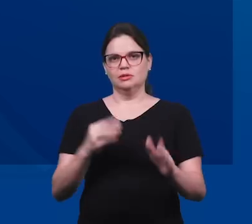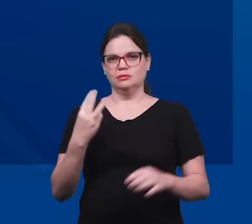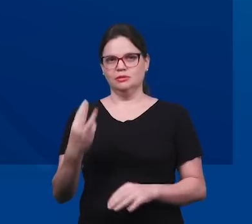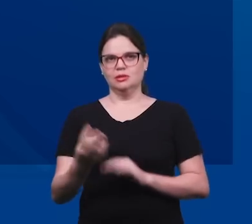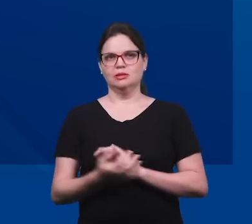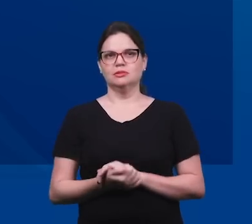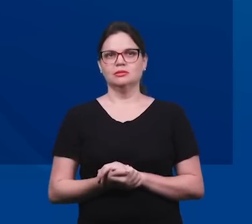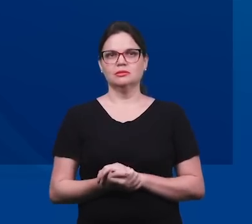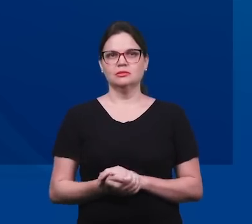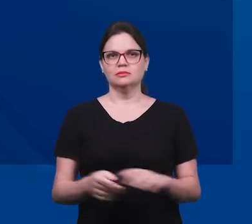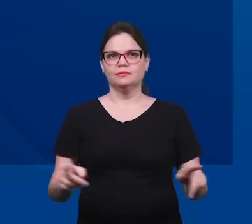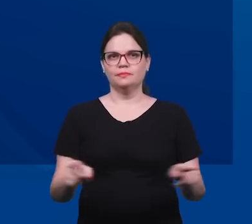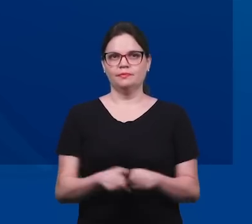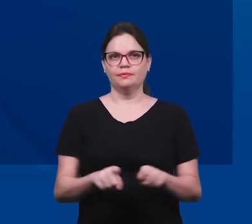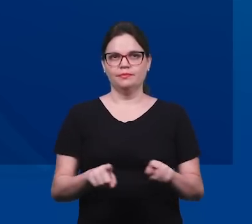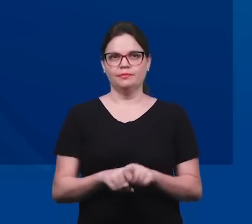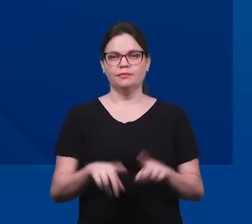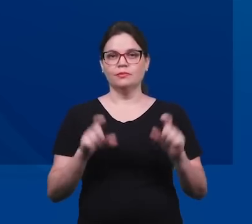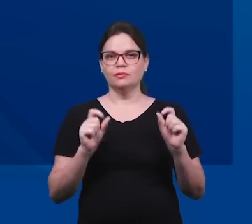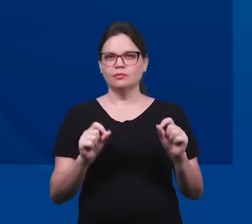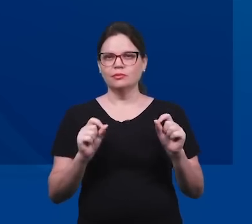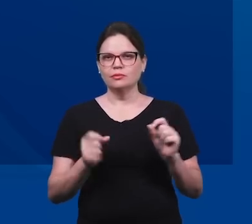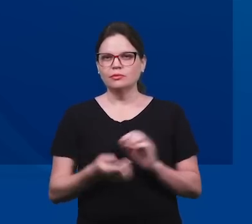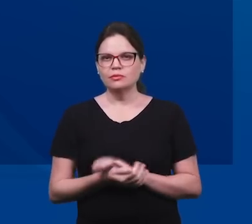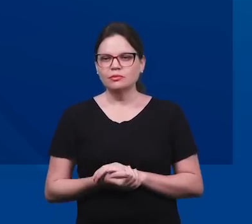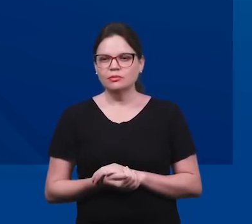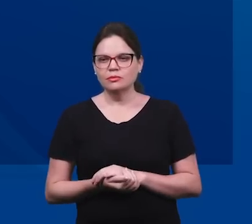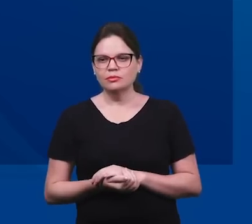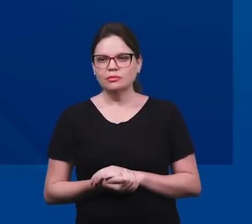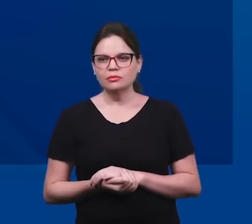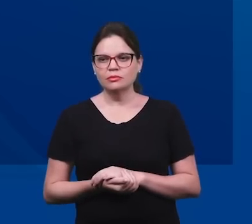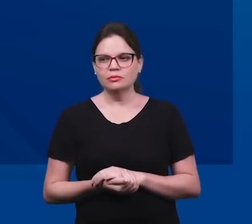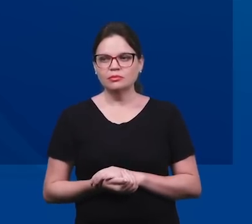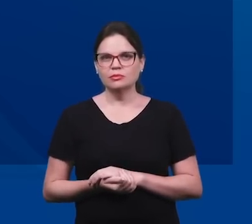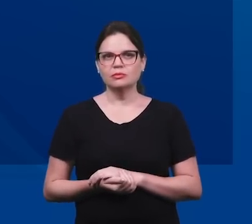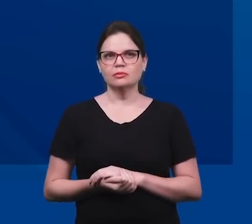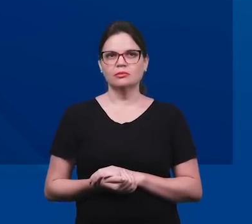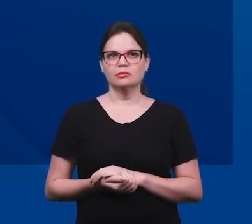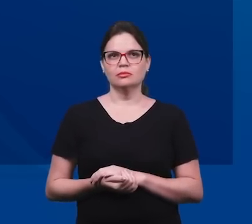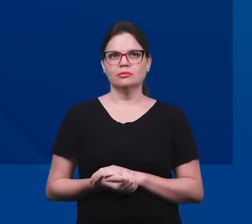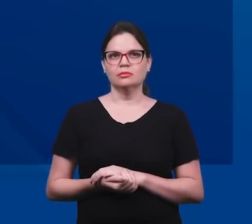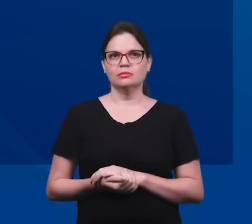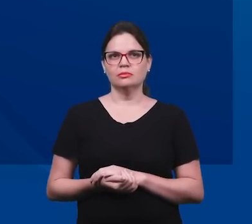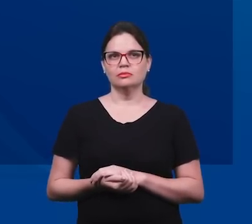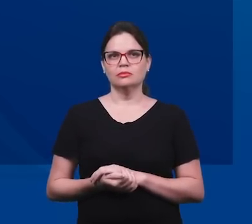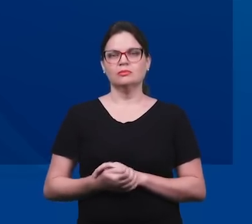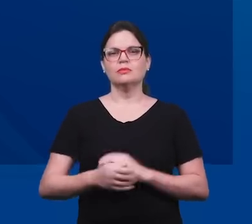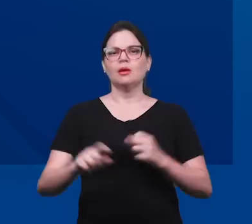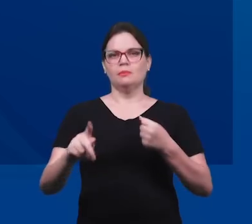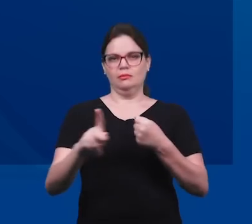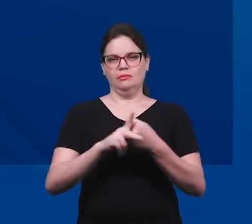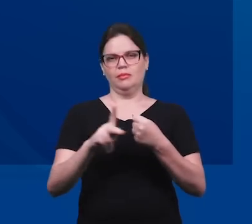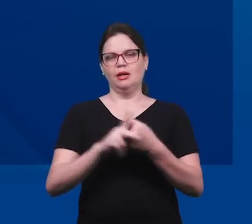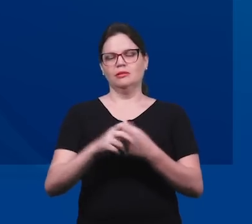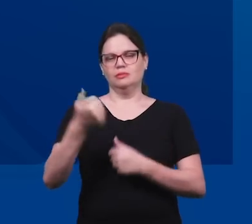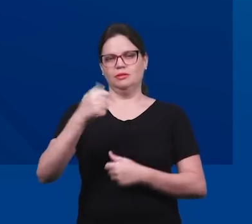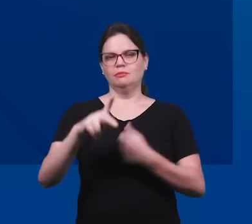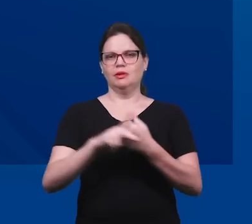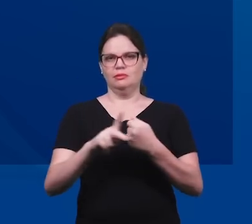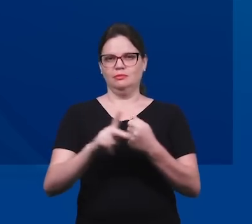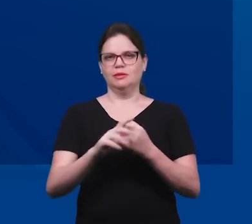Na resposta é santo aquele que vos chamou, sede vós também santos em toda a vossa maneira de